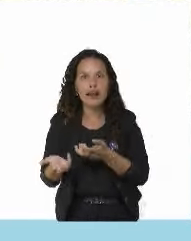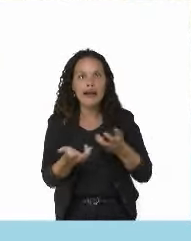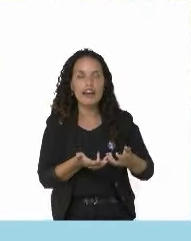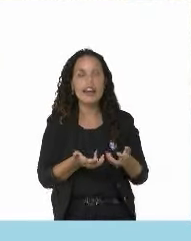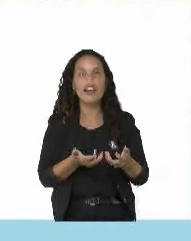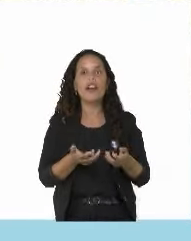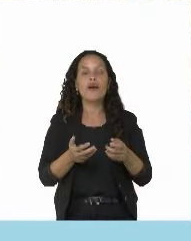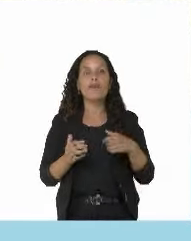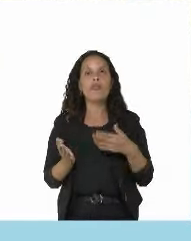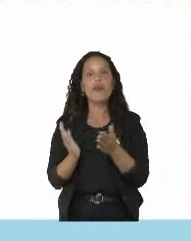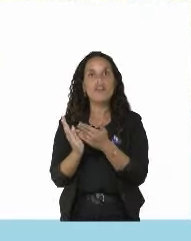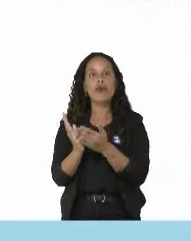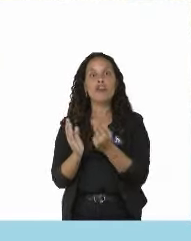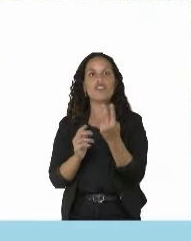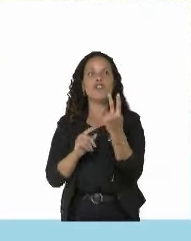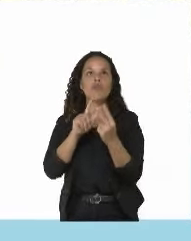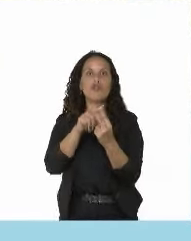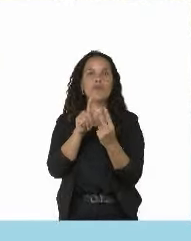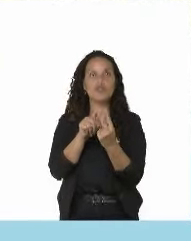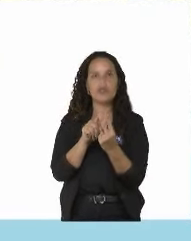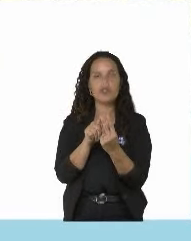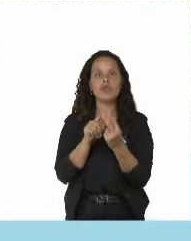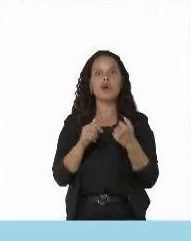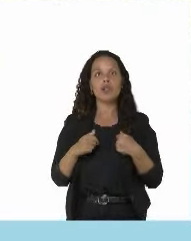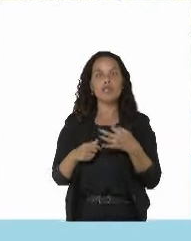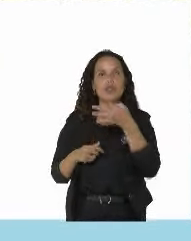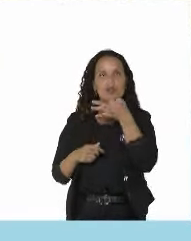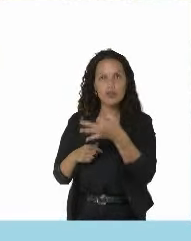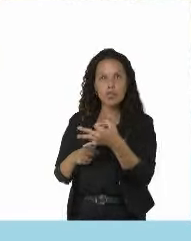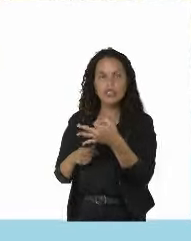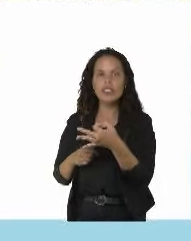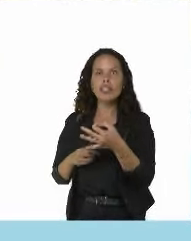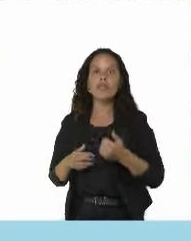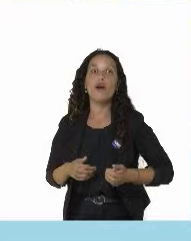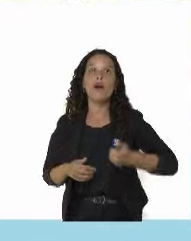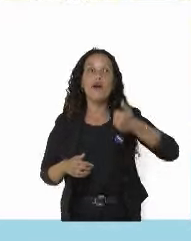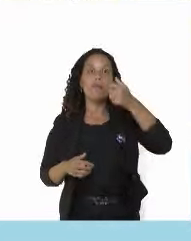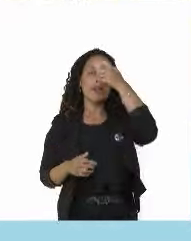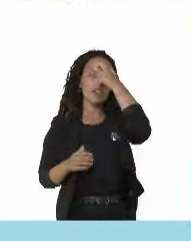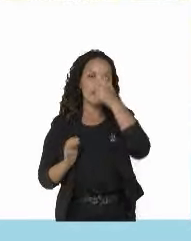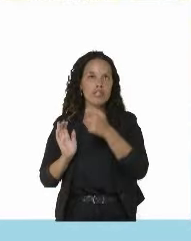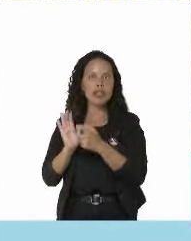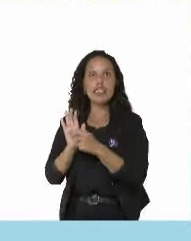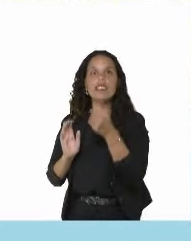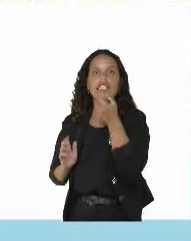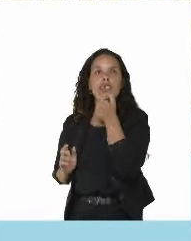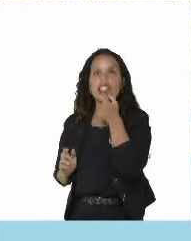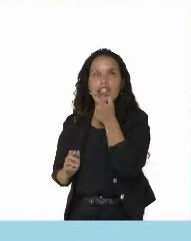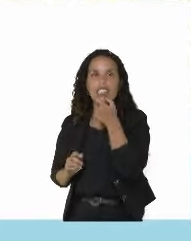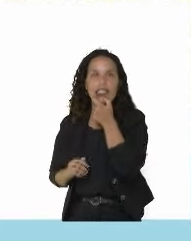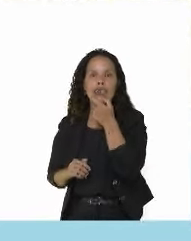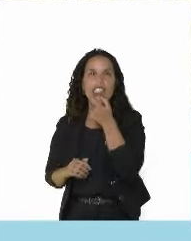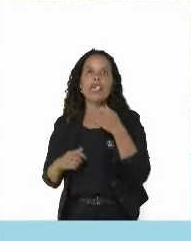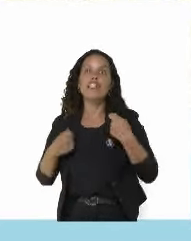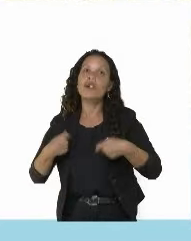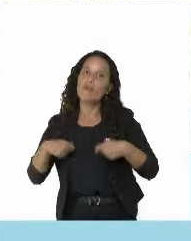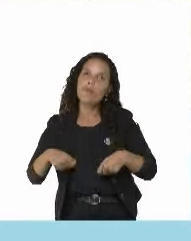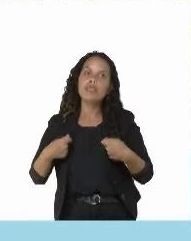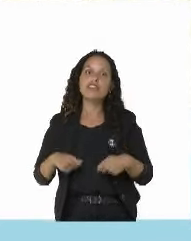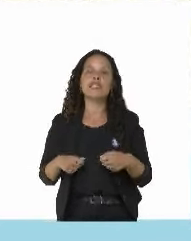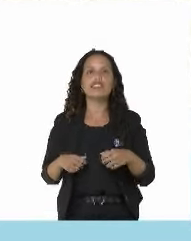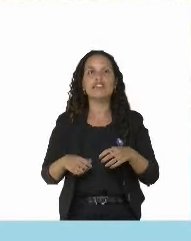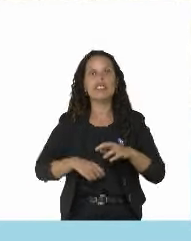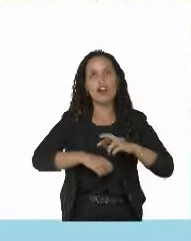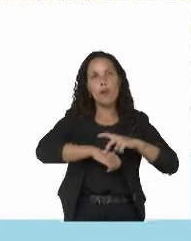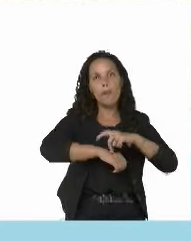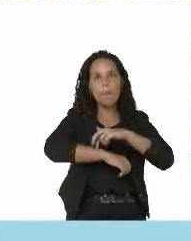indico bastante, porque a inteligência artificial ela funciona muito melhor com o inglês, né? Então, você fazer os prompts em inglês. E para quem quer trabalhar com moda,